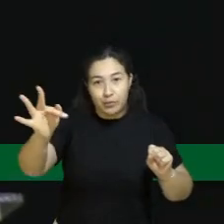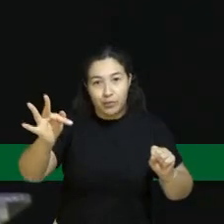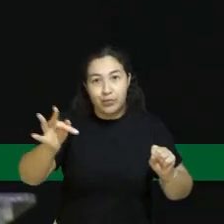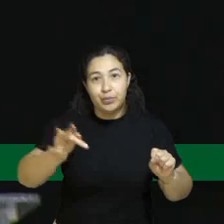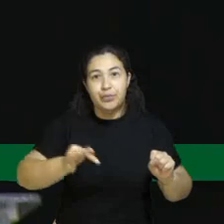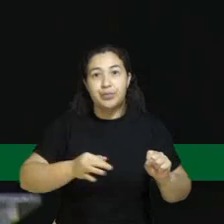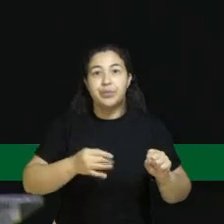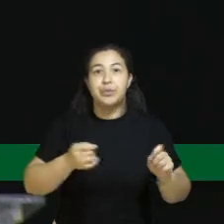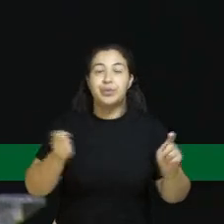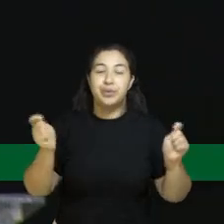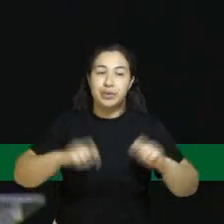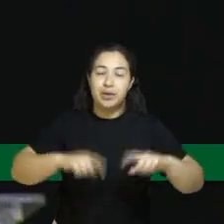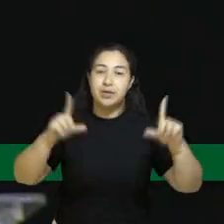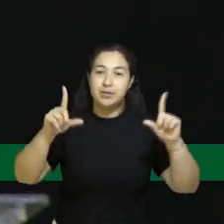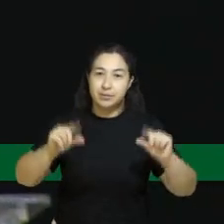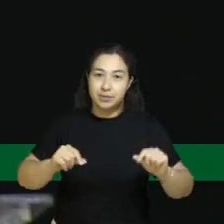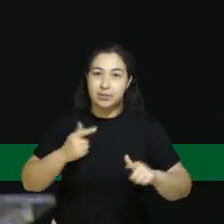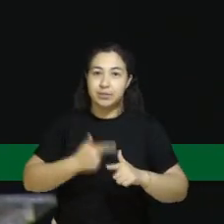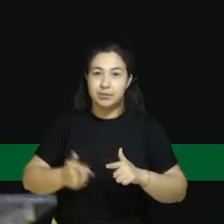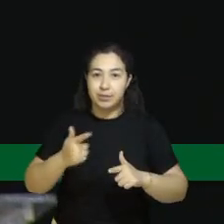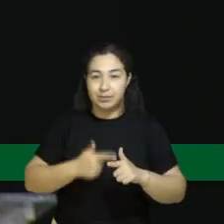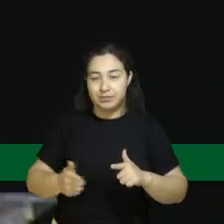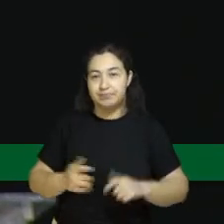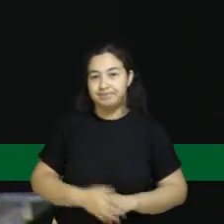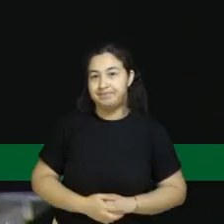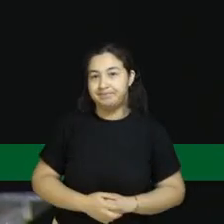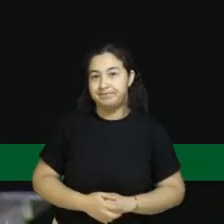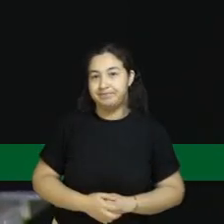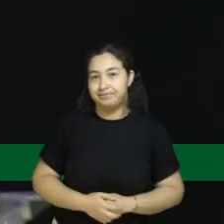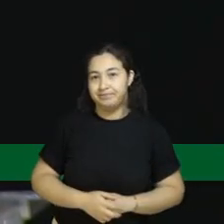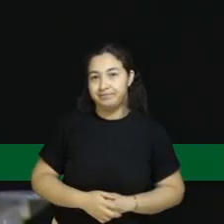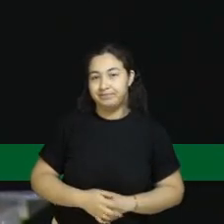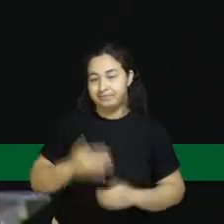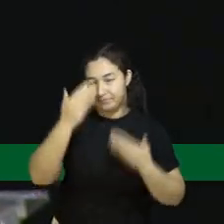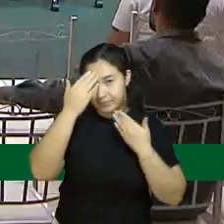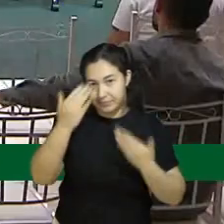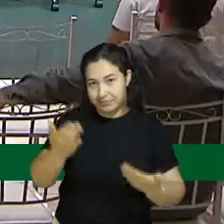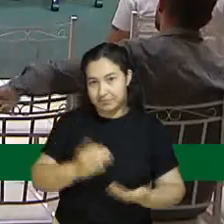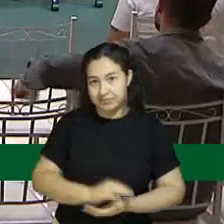possa reverter esse cenário. Desculpe alongar, obrigado.